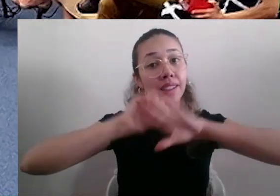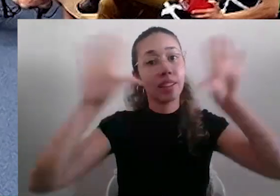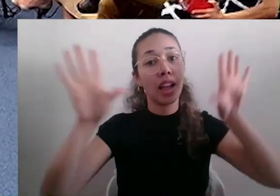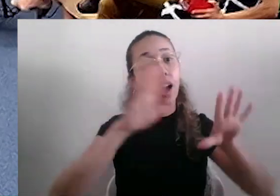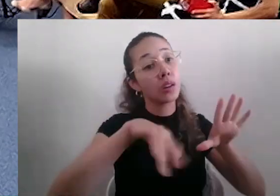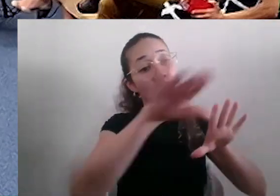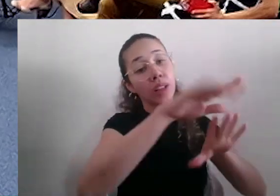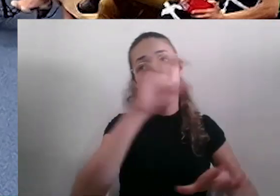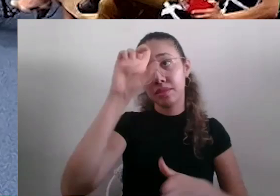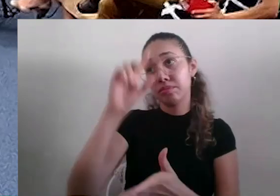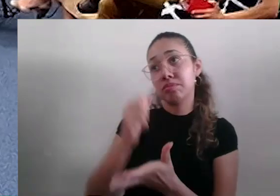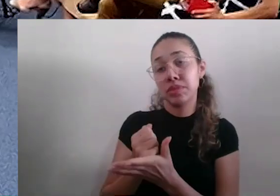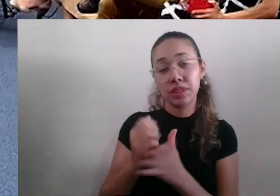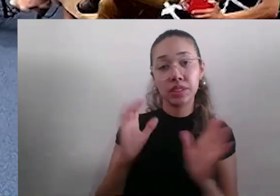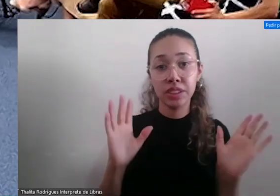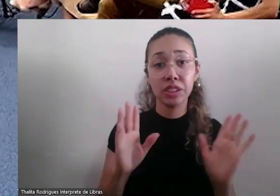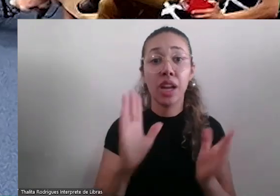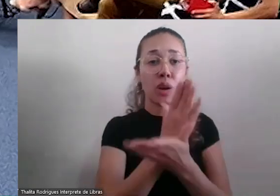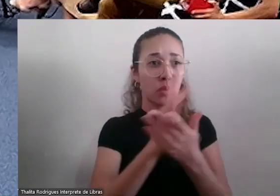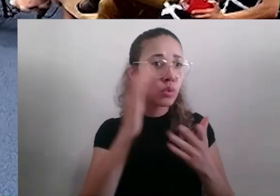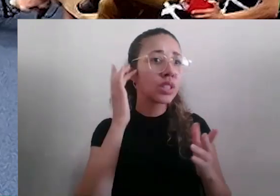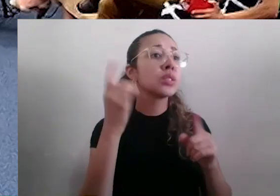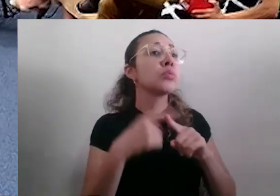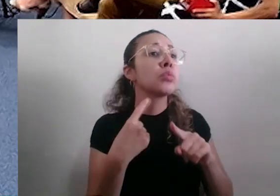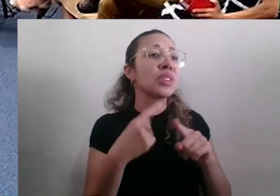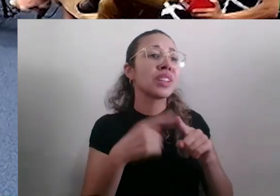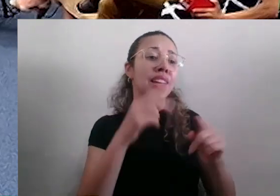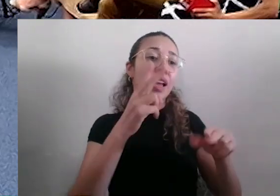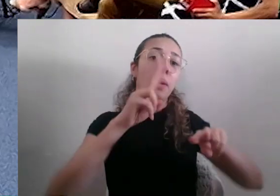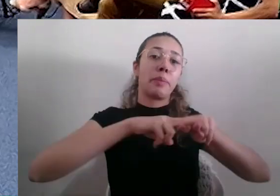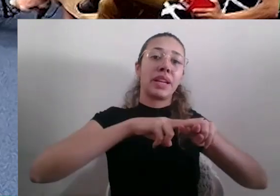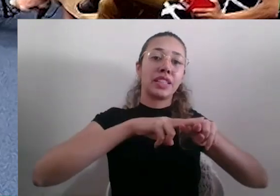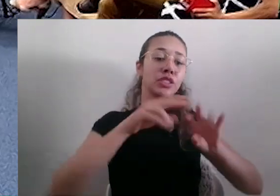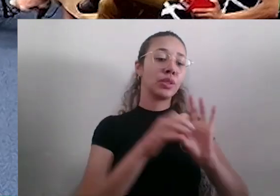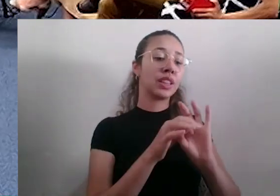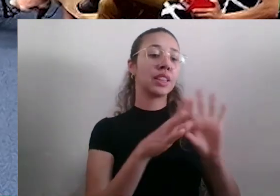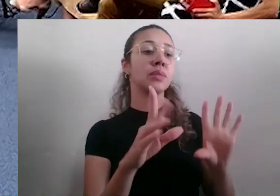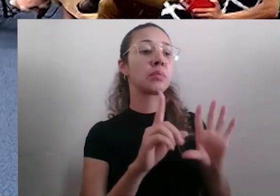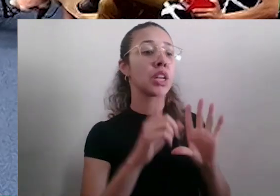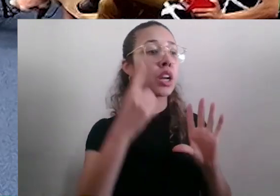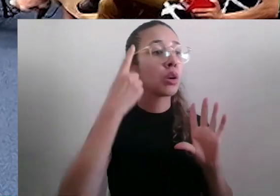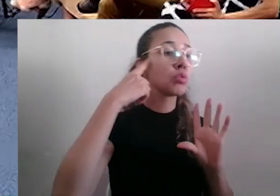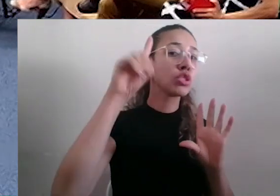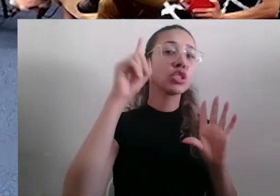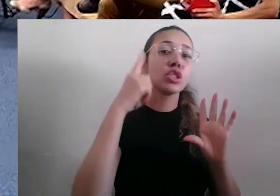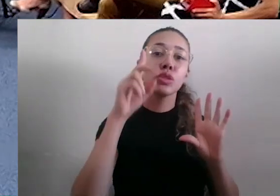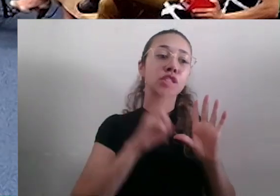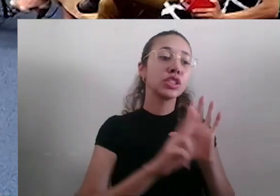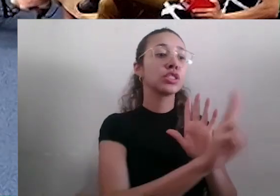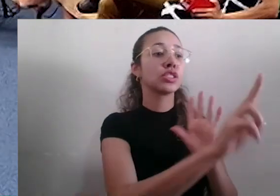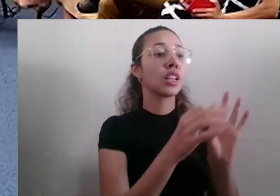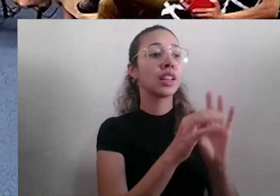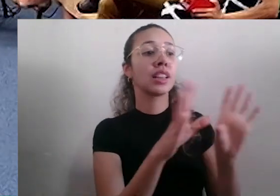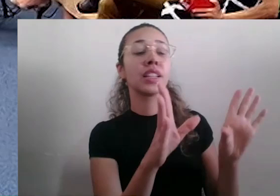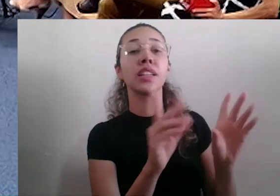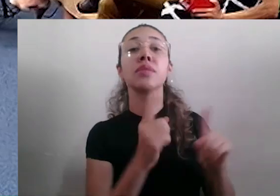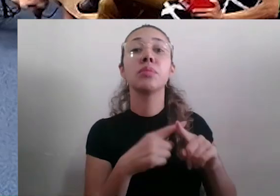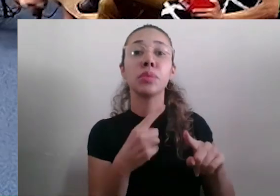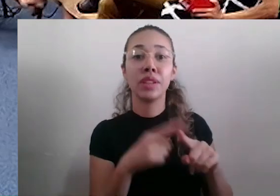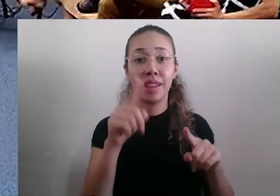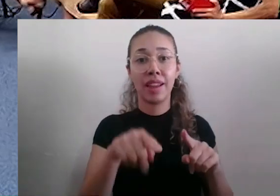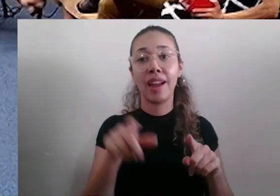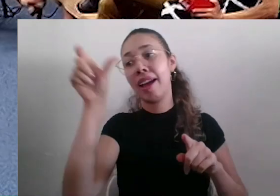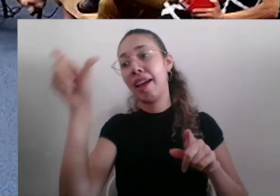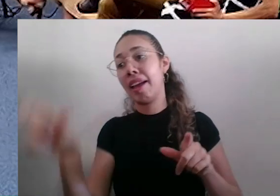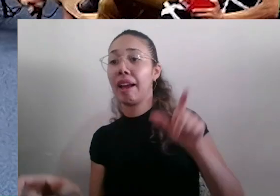pode ter sainha Então vamos entender por não é porque o o Lira vai ganhar ou o Pacheco vai ganhar entende a questão